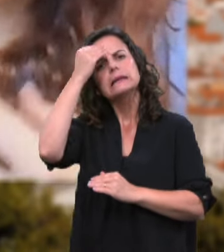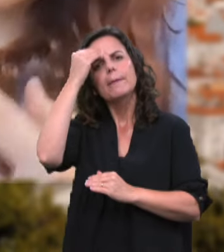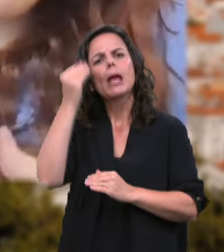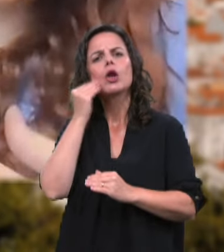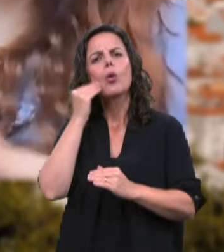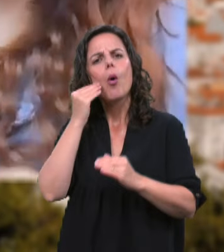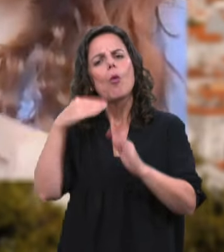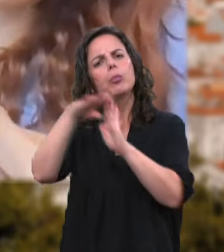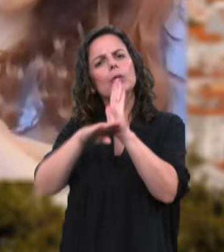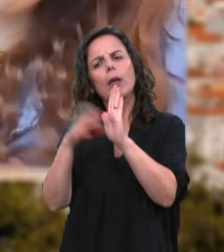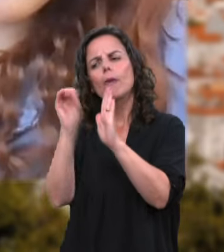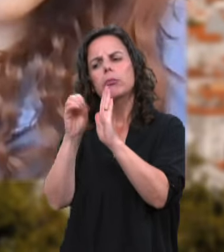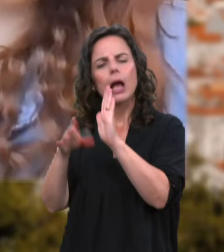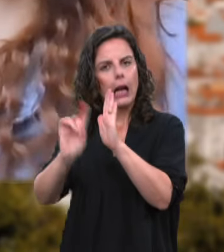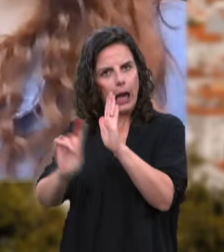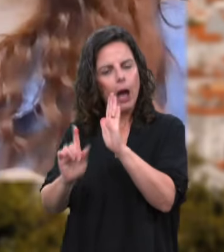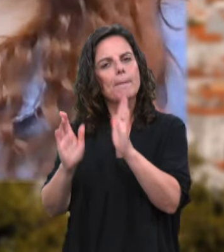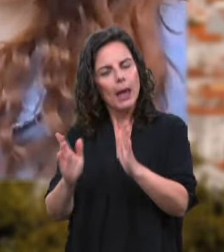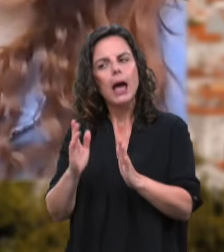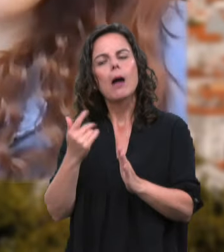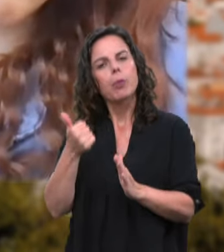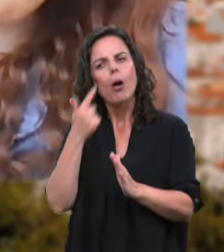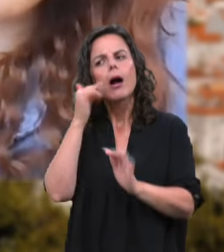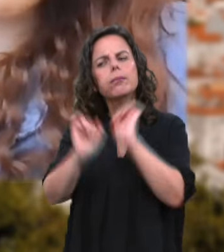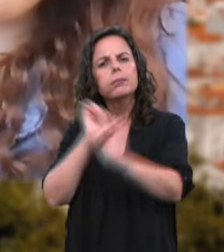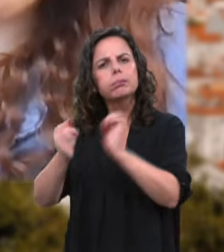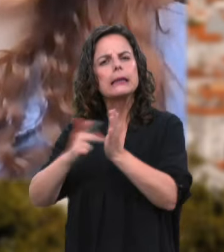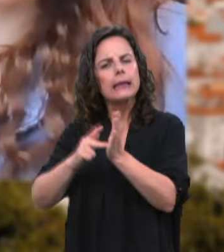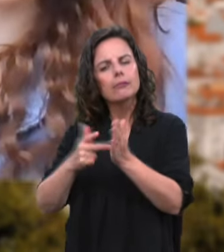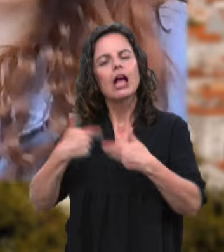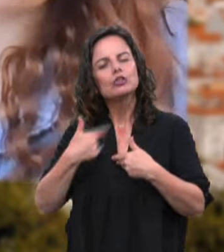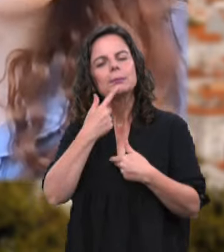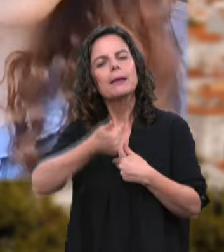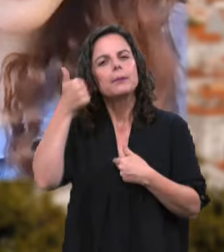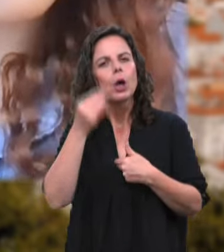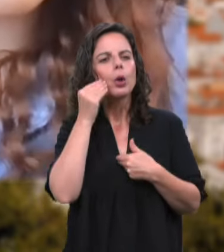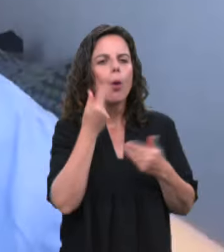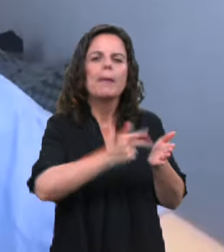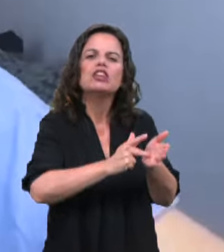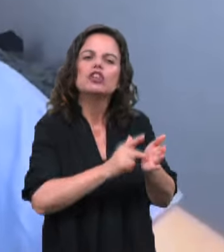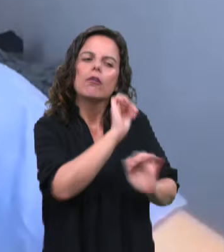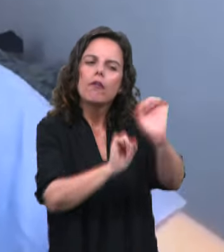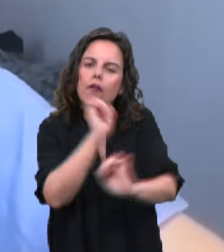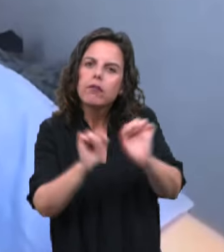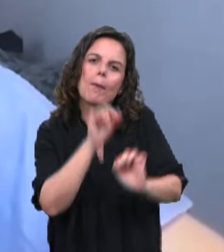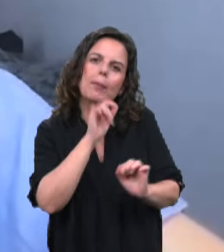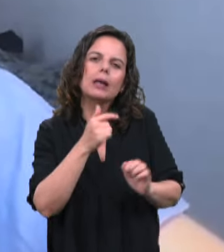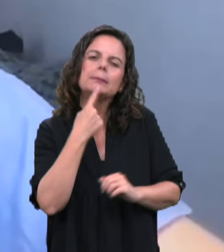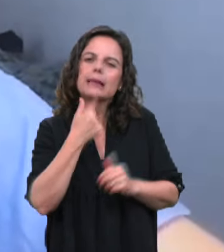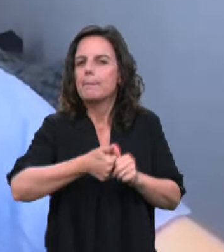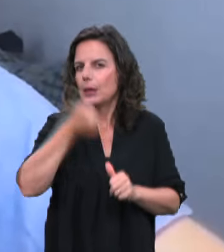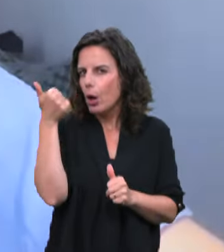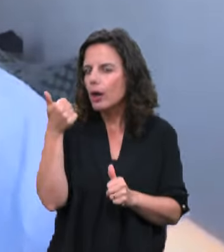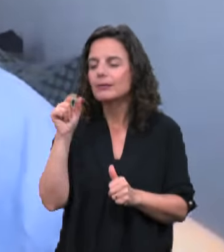é sempre bom ter conhecimento técnico, até porque assim conseguimos perceber melhor os engenheiros de software e podemos fazer o nosso